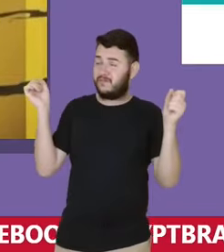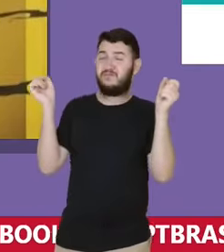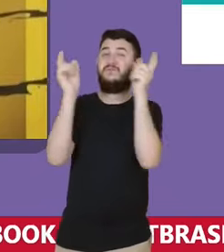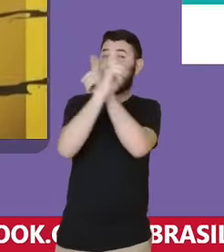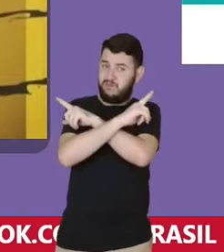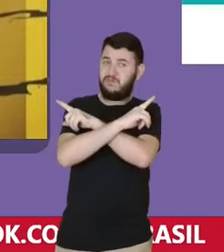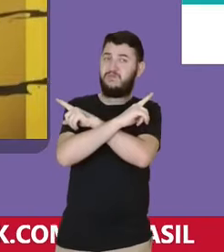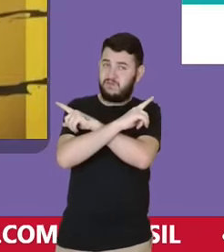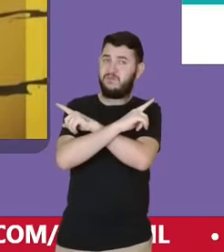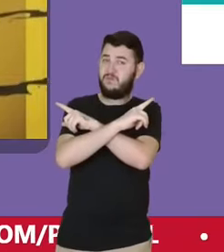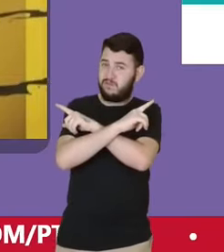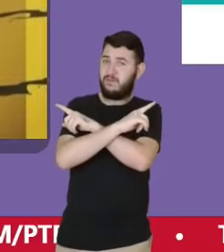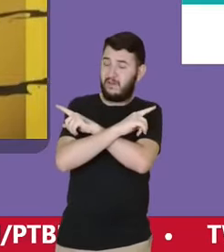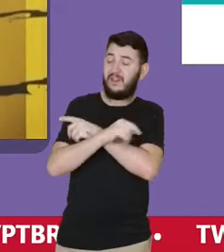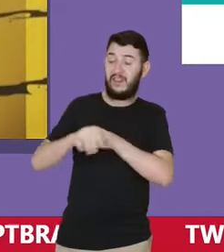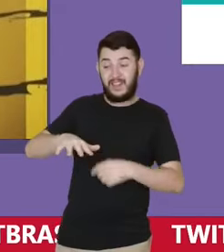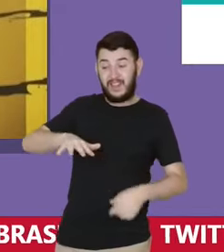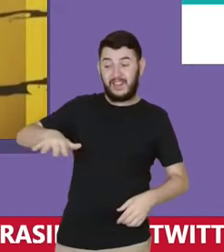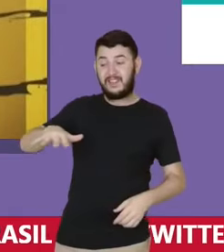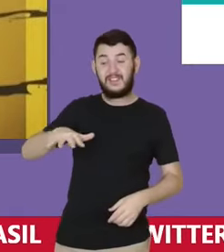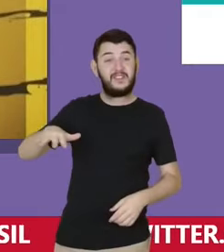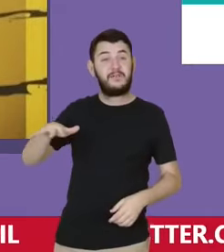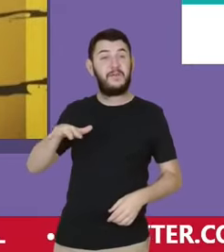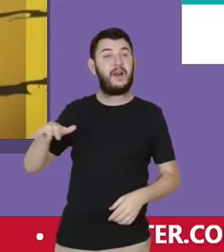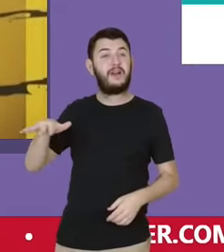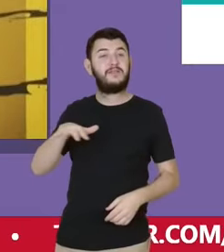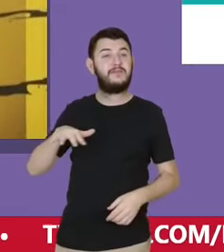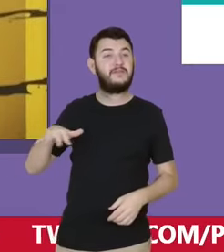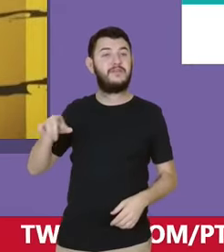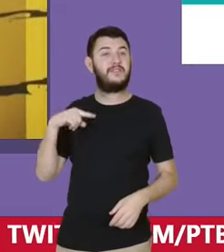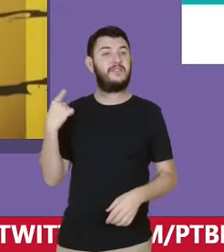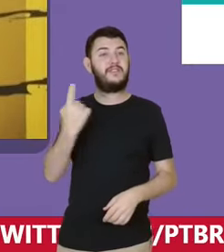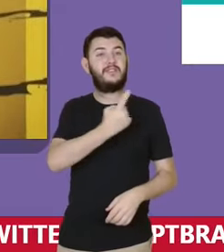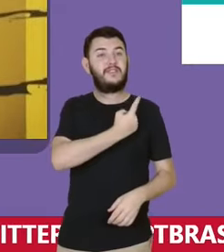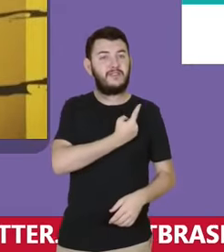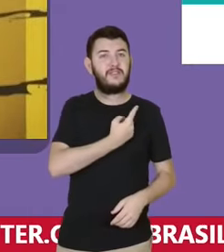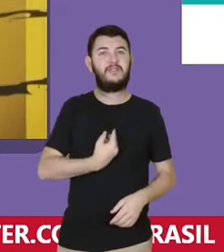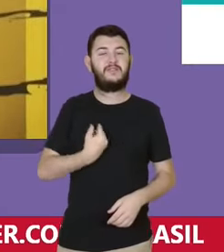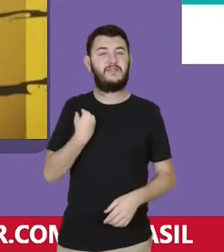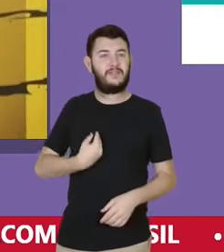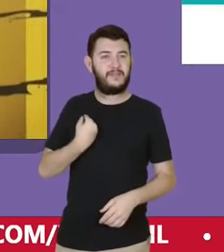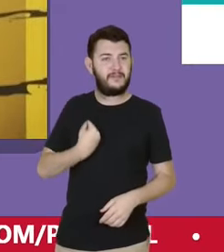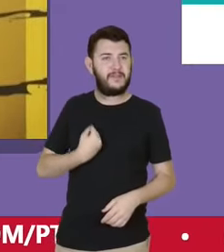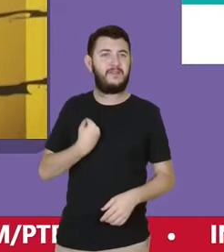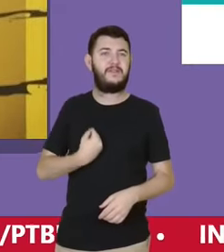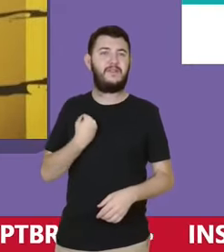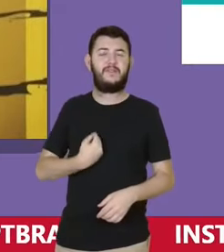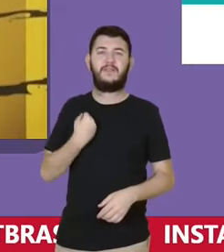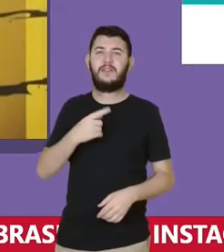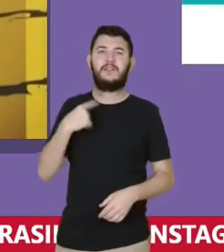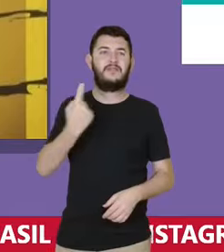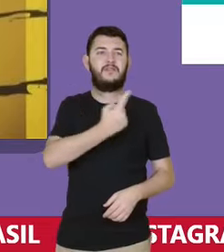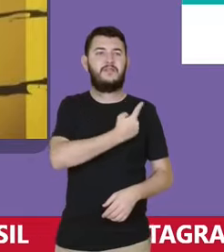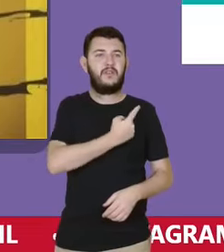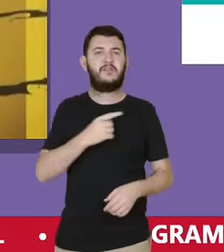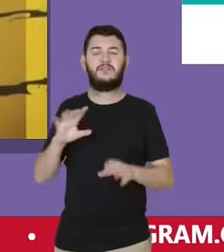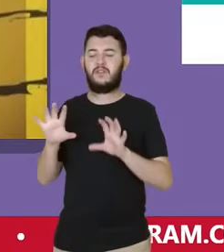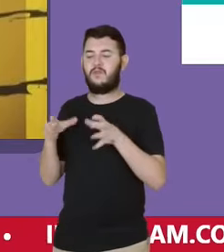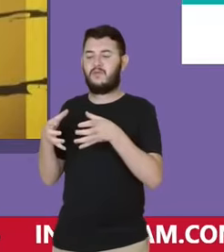que a gente sobrevive, né? Principalmente sobretudo as comunidades